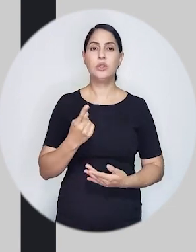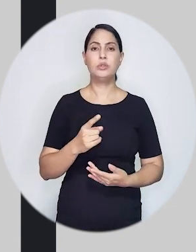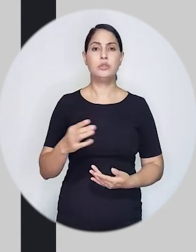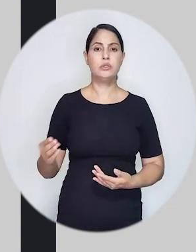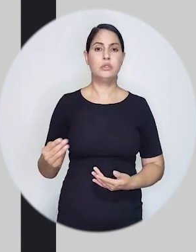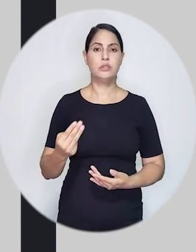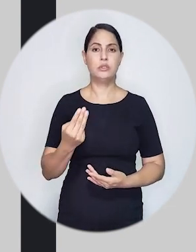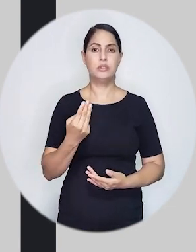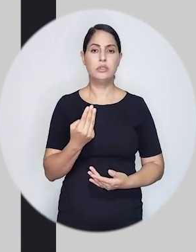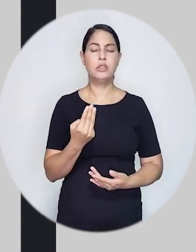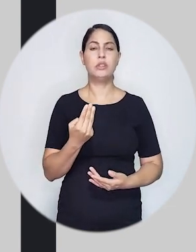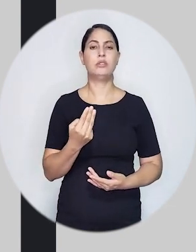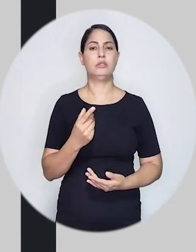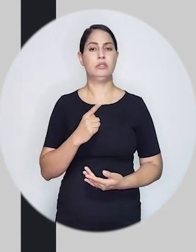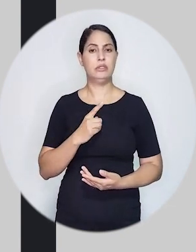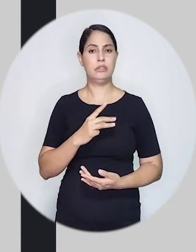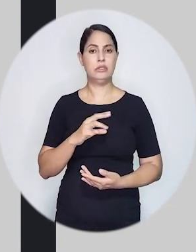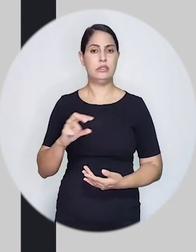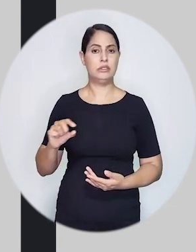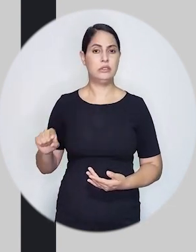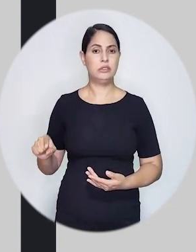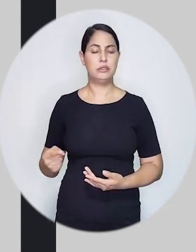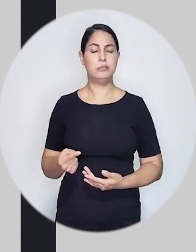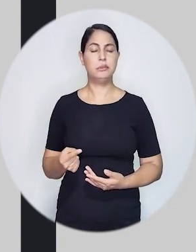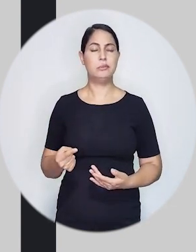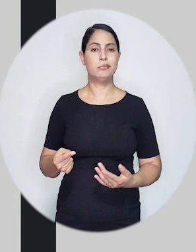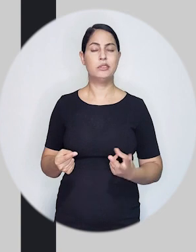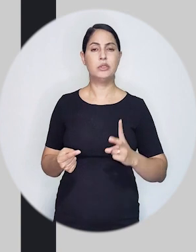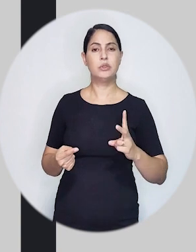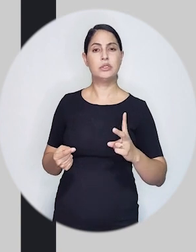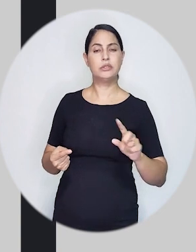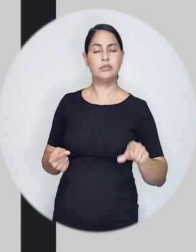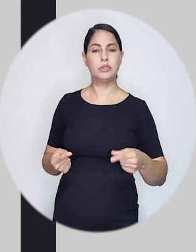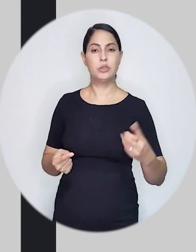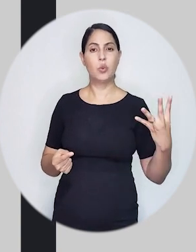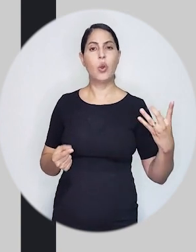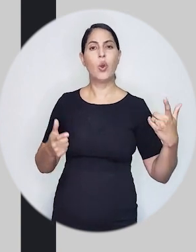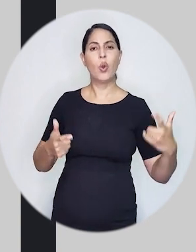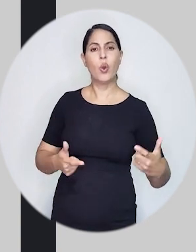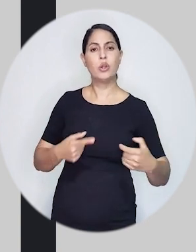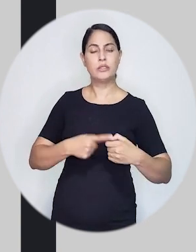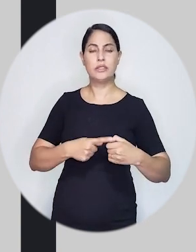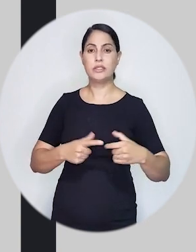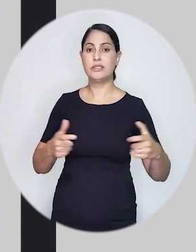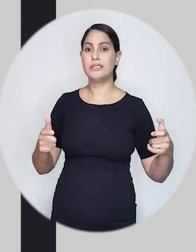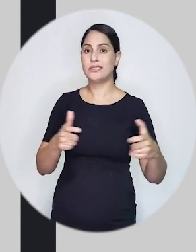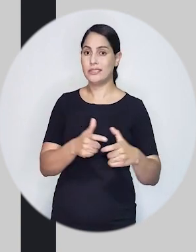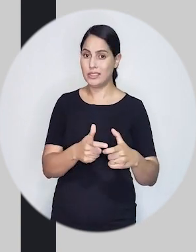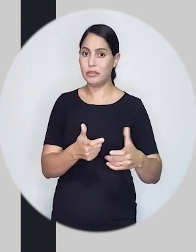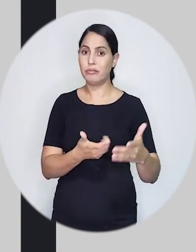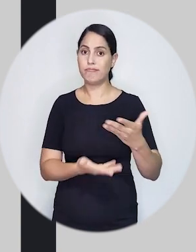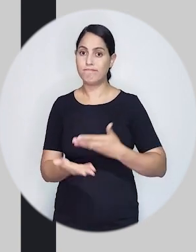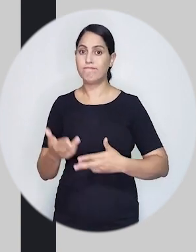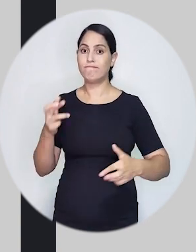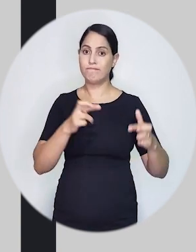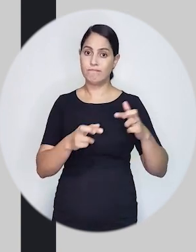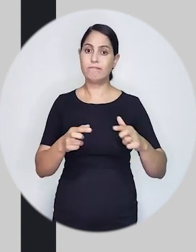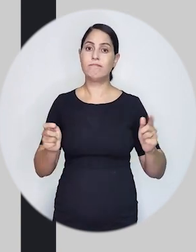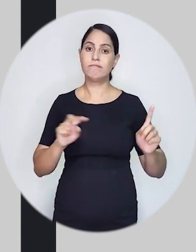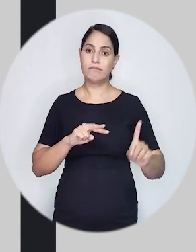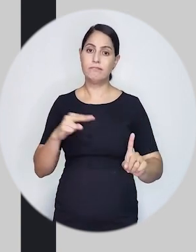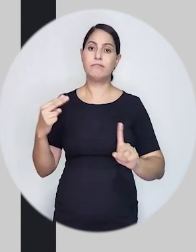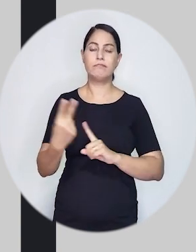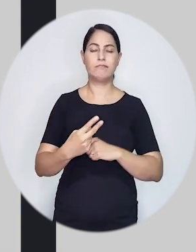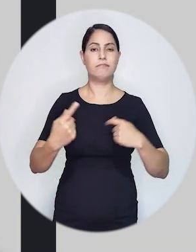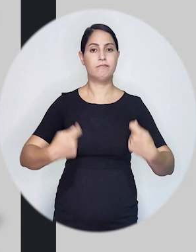1,3 milhão de advogadas e advogados brasileiros, 50,4% atuam em cidades do interior e necessitam desse